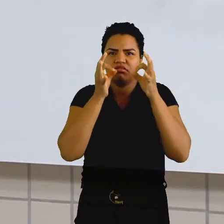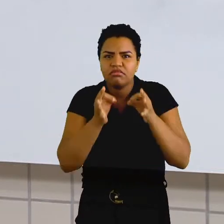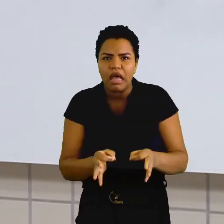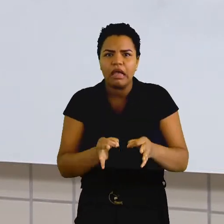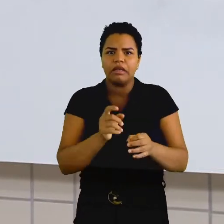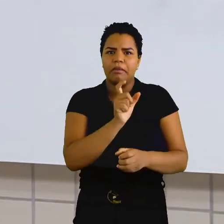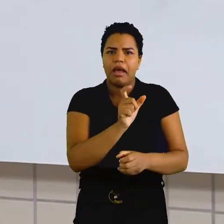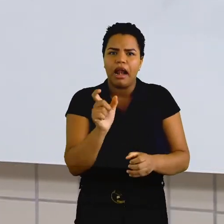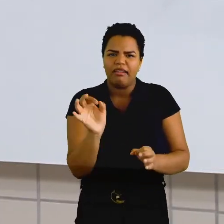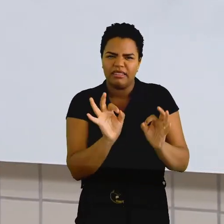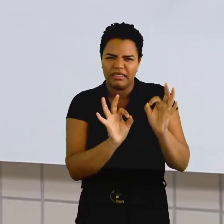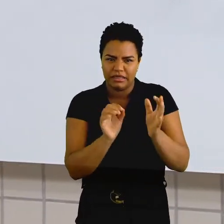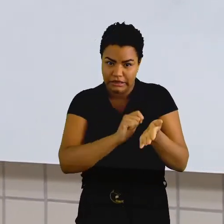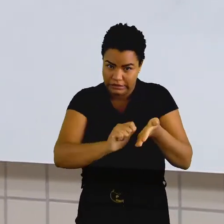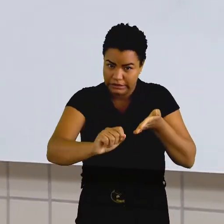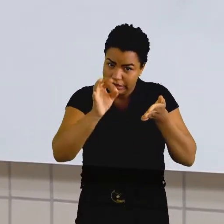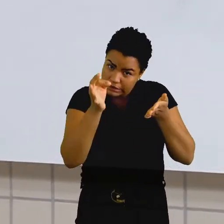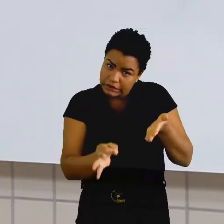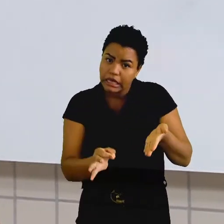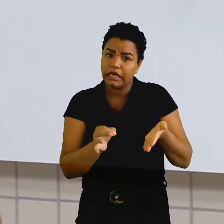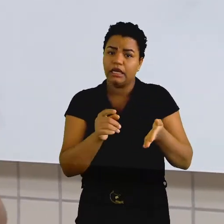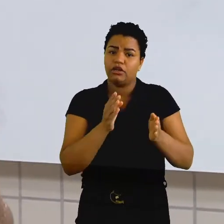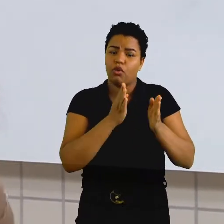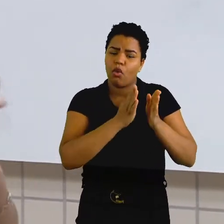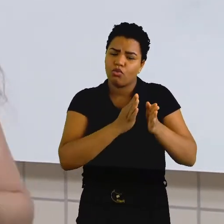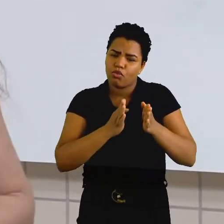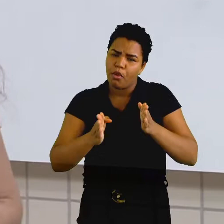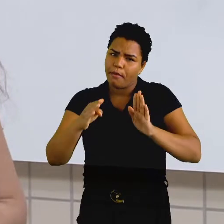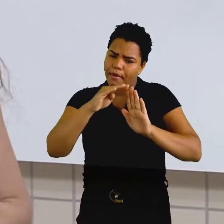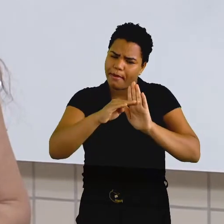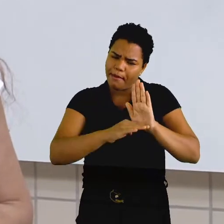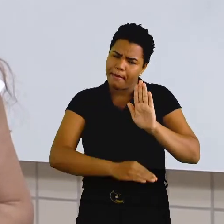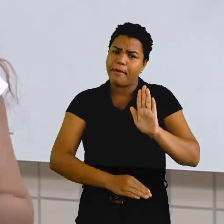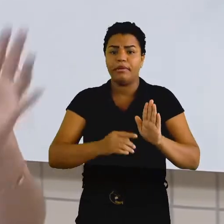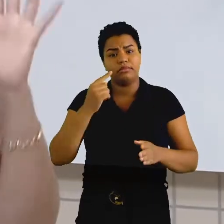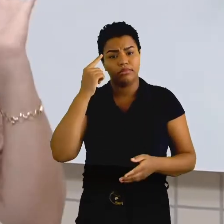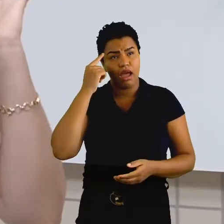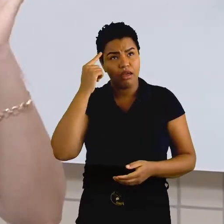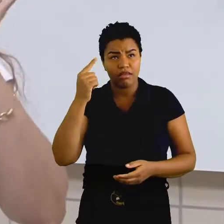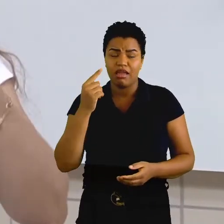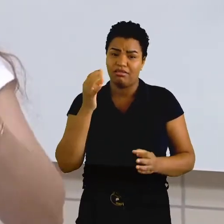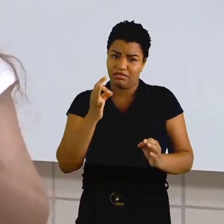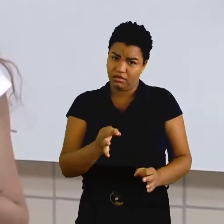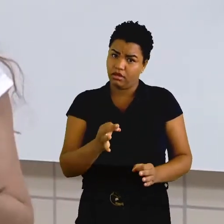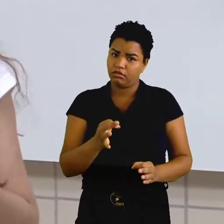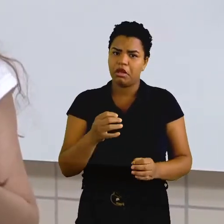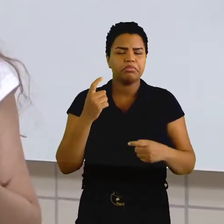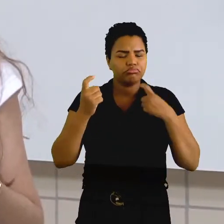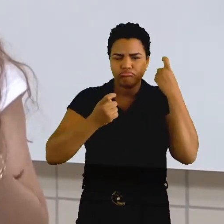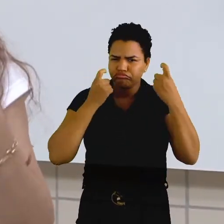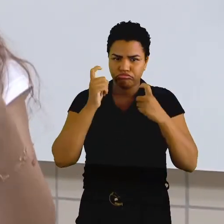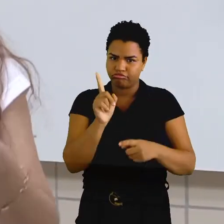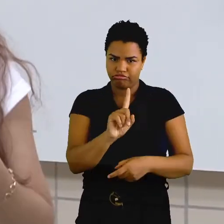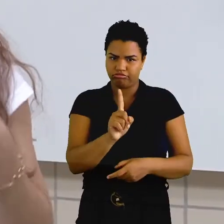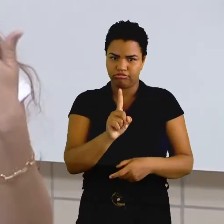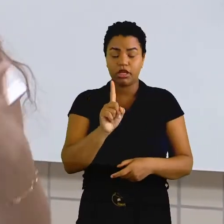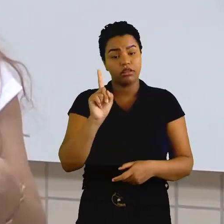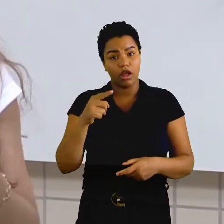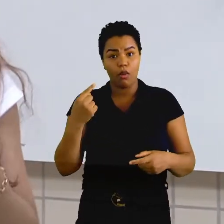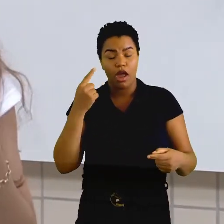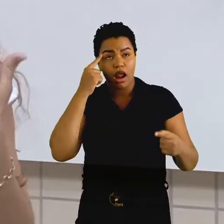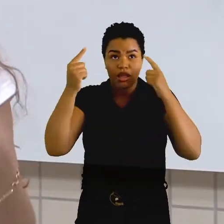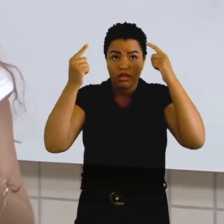escritas corretamente, se a ordem das suas ideias estão corretas. Então é essa tempestade cerebral, as suas ideias